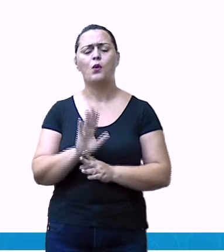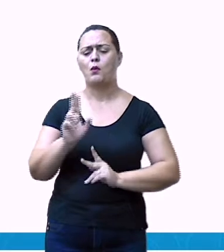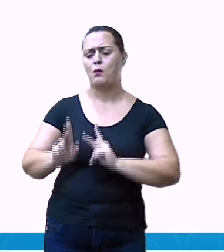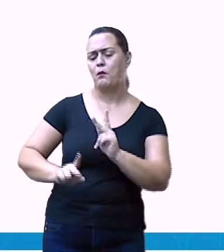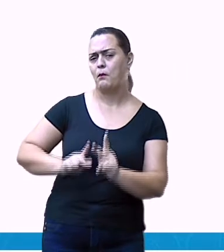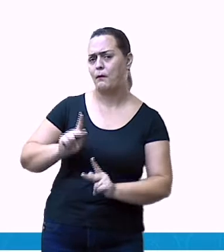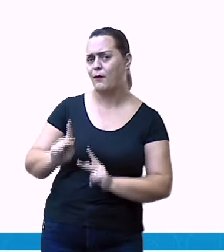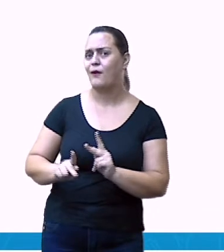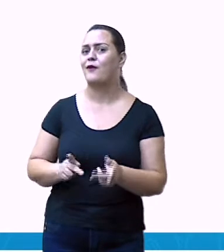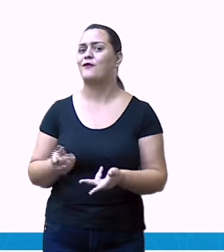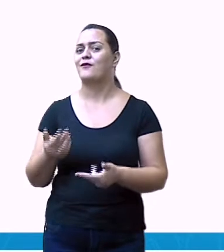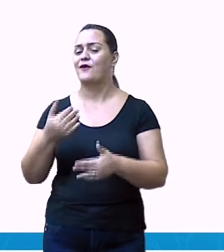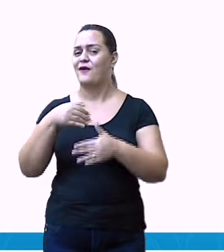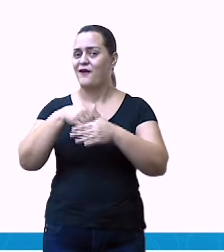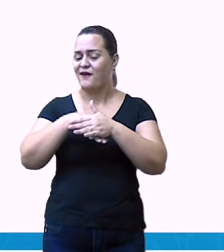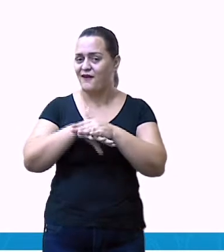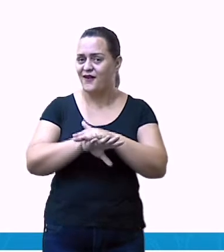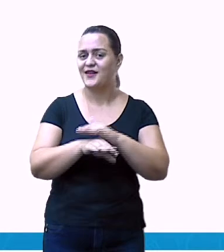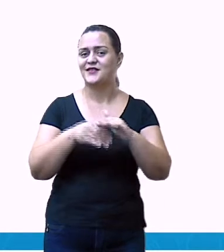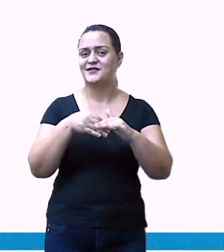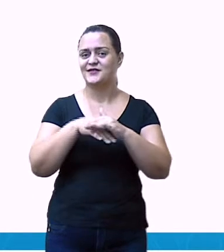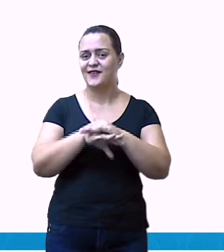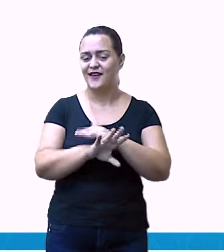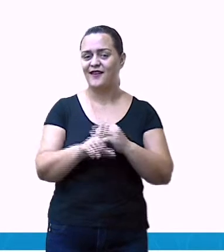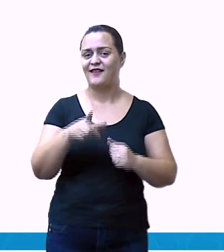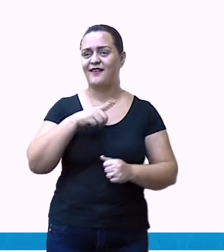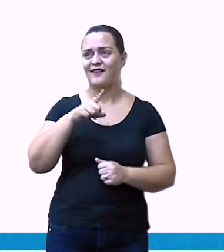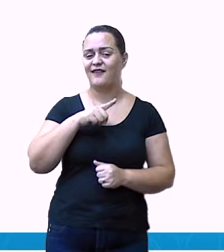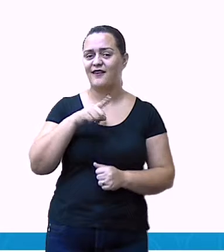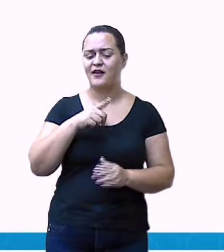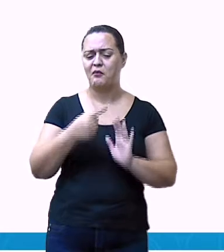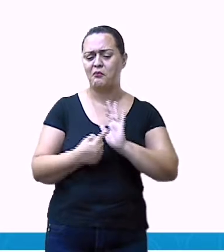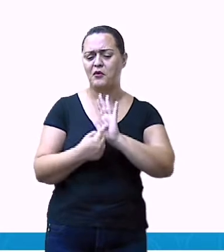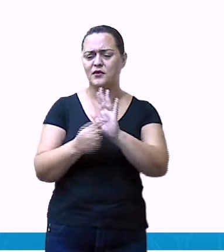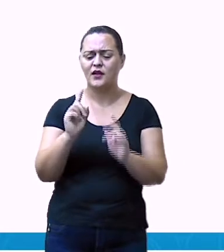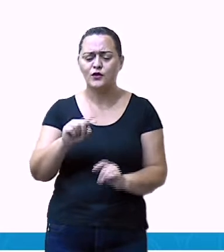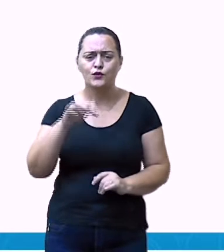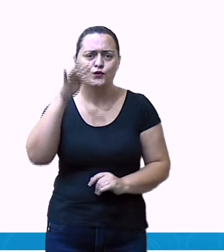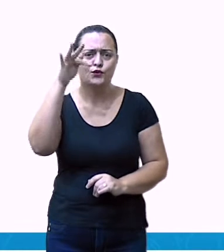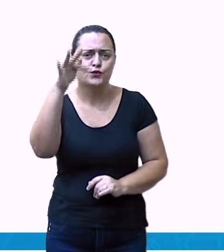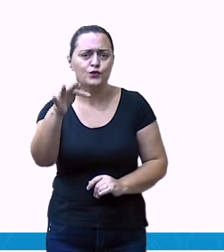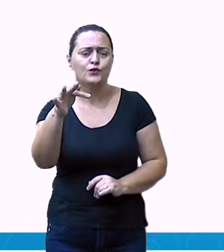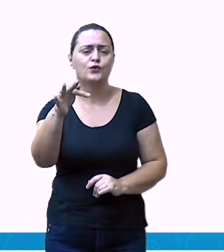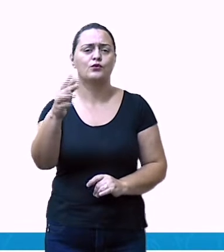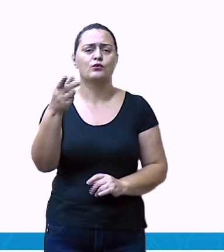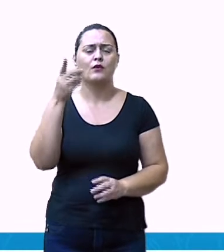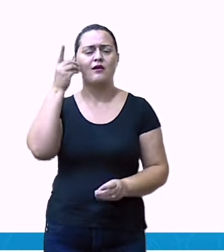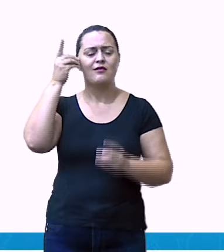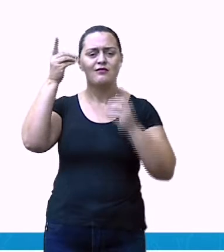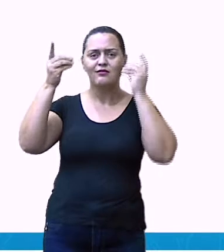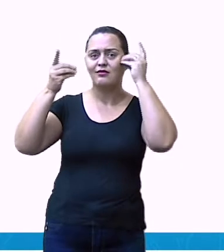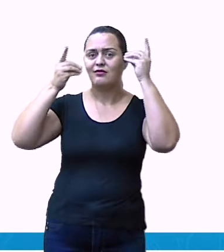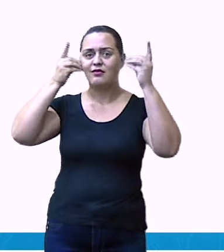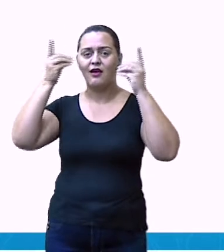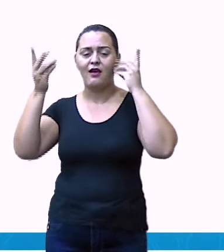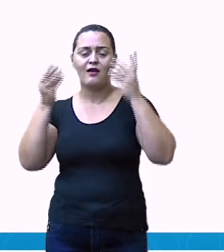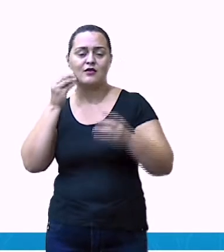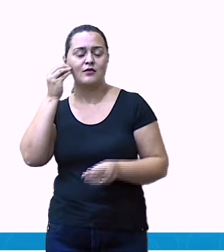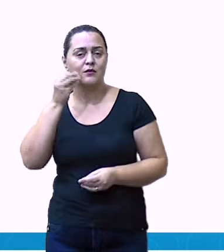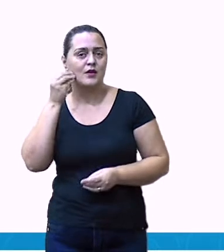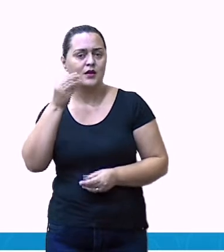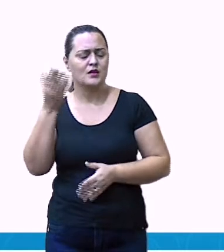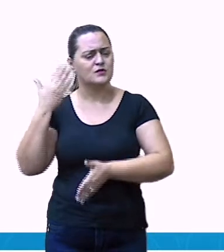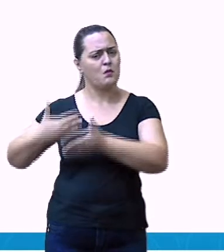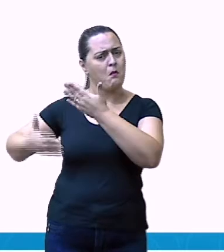às novas gerações, como vimos anteriormente. A escrita suméria, bem como a egípcia, utilizavam pictogramas